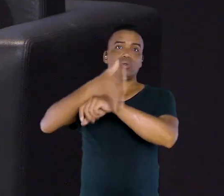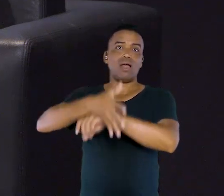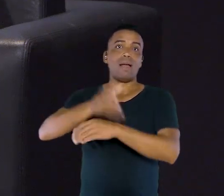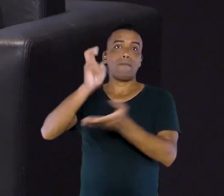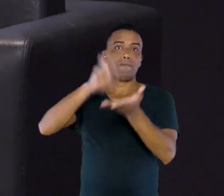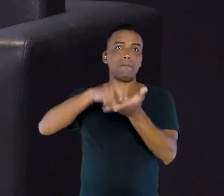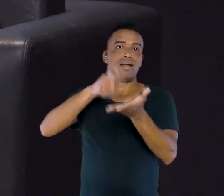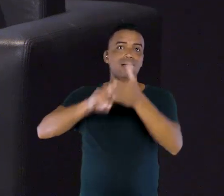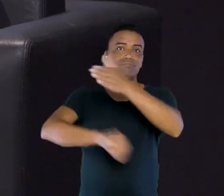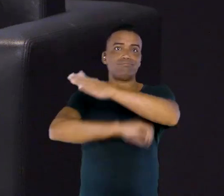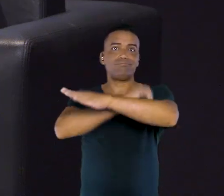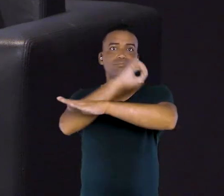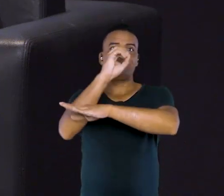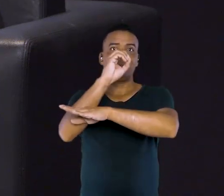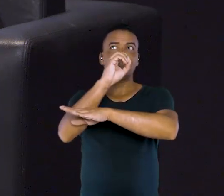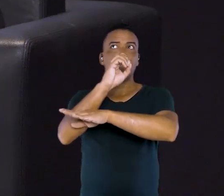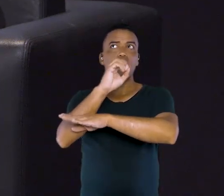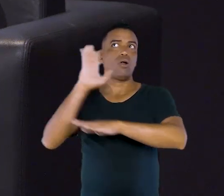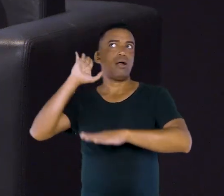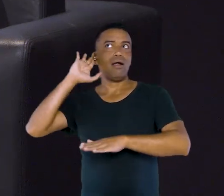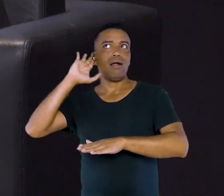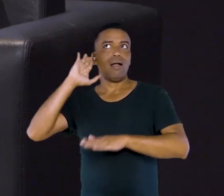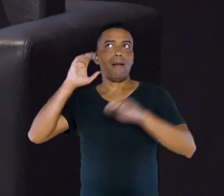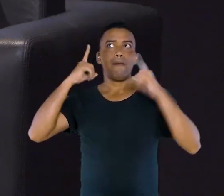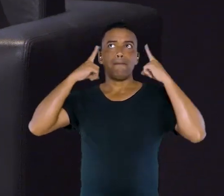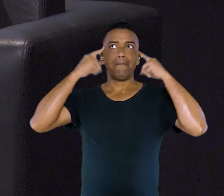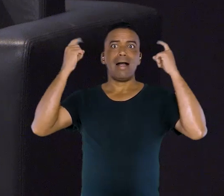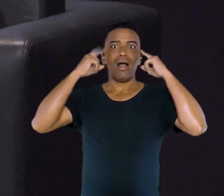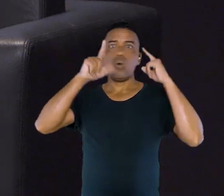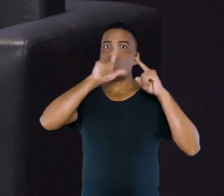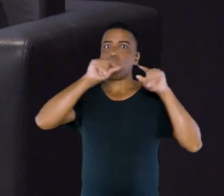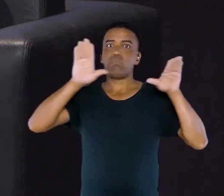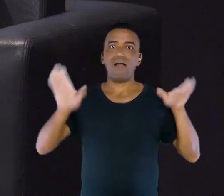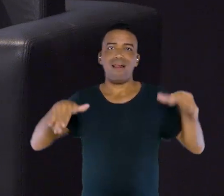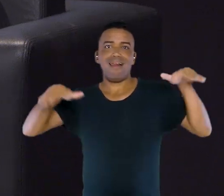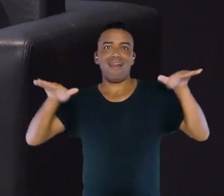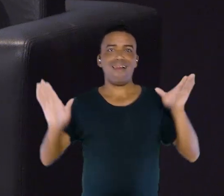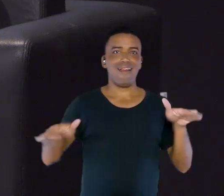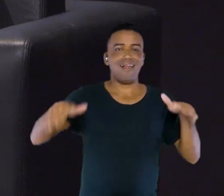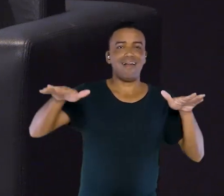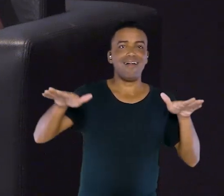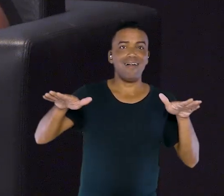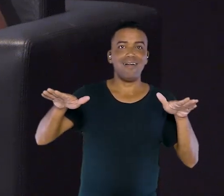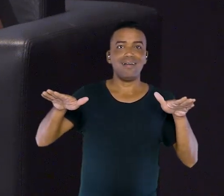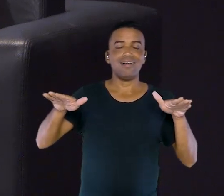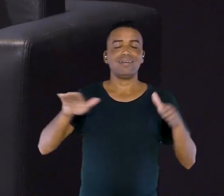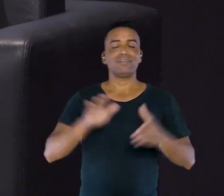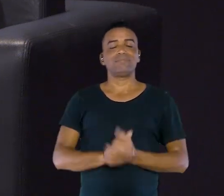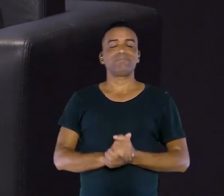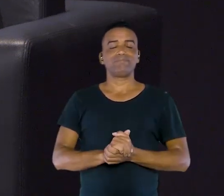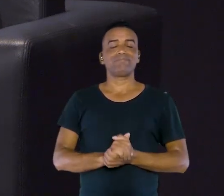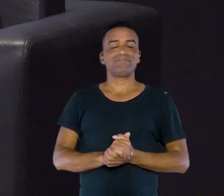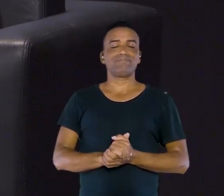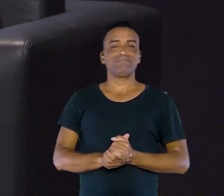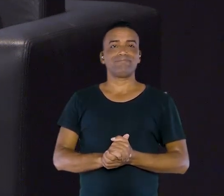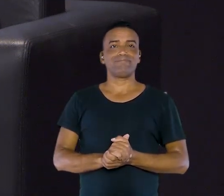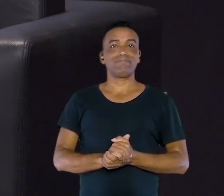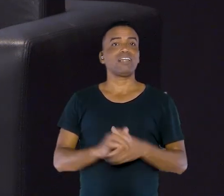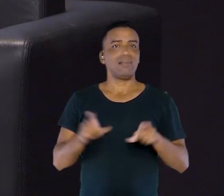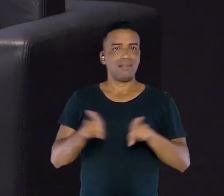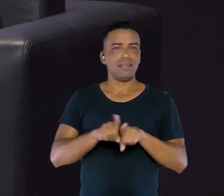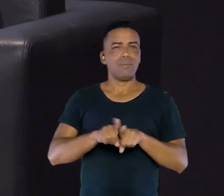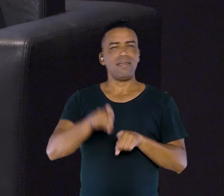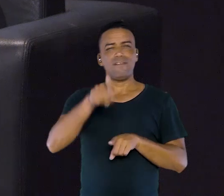também nesses sons de aves, né? Então, só para ir